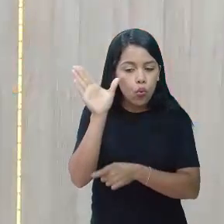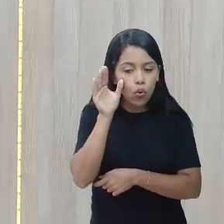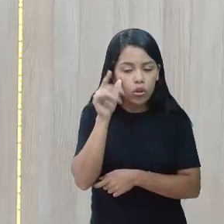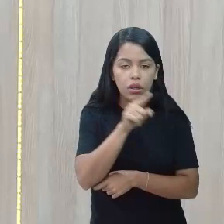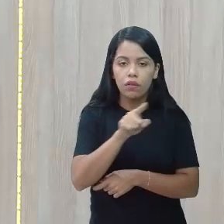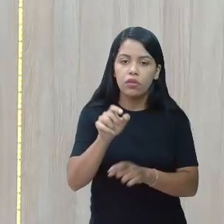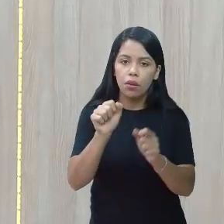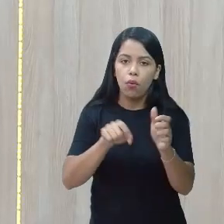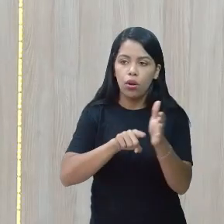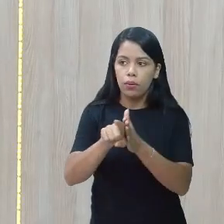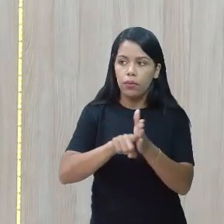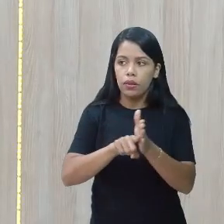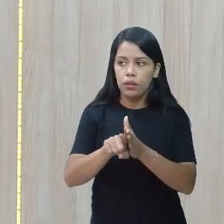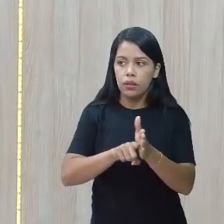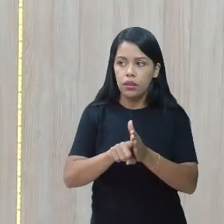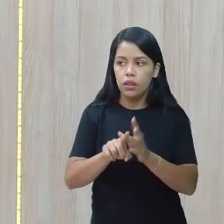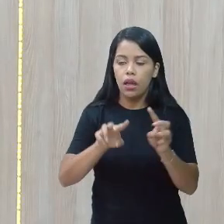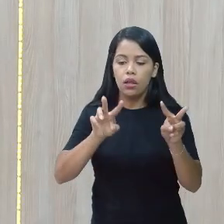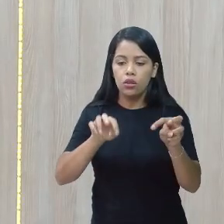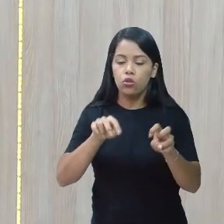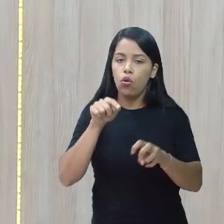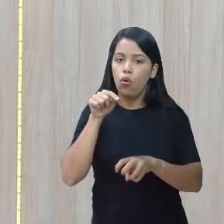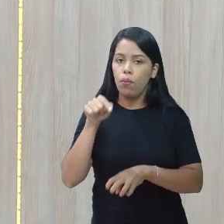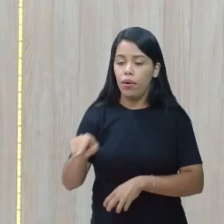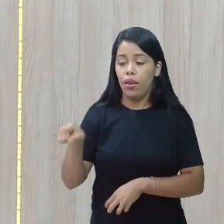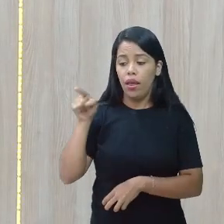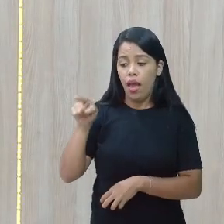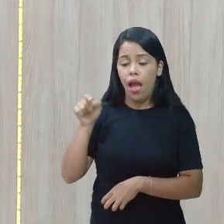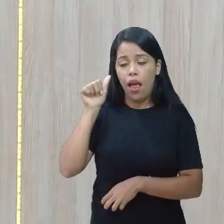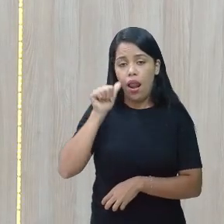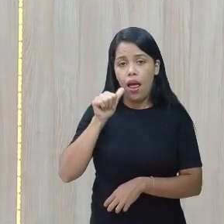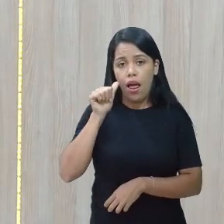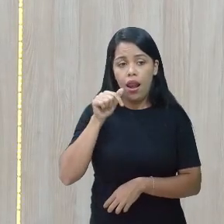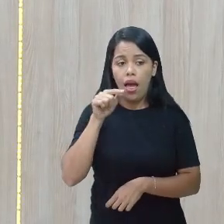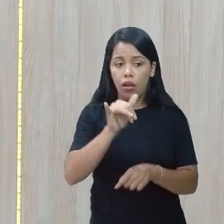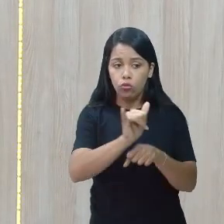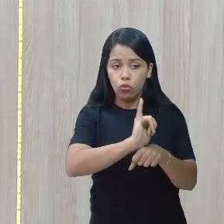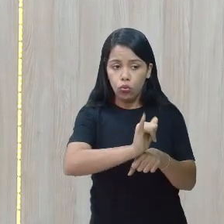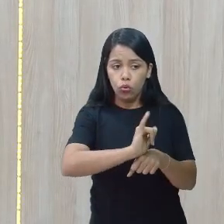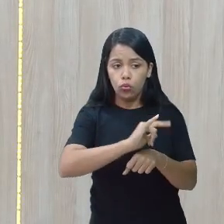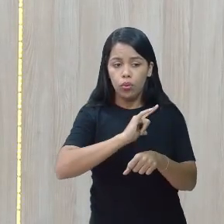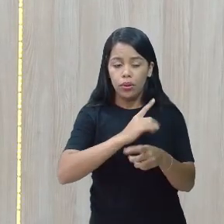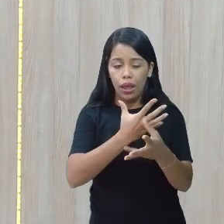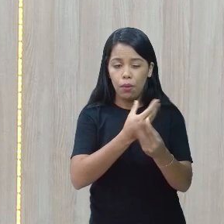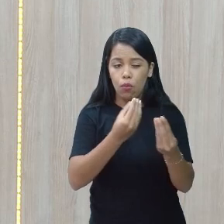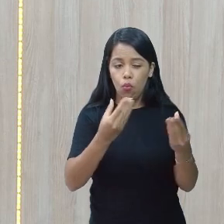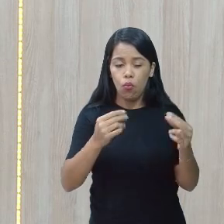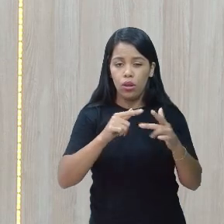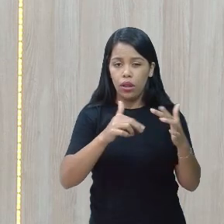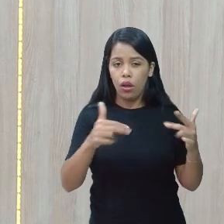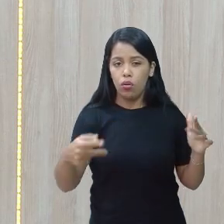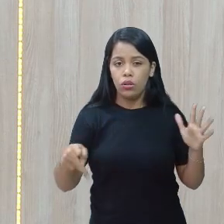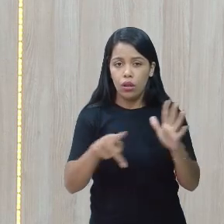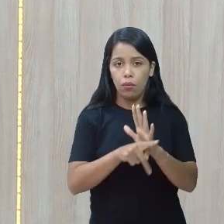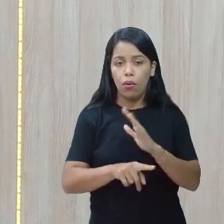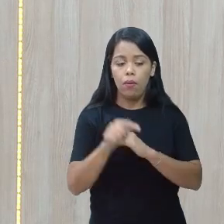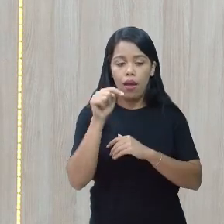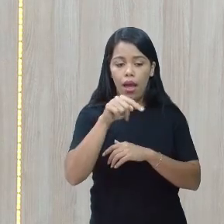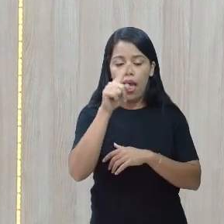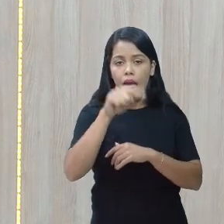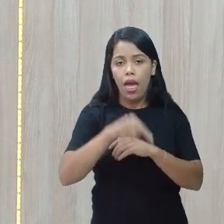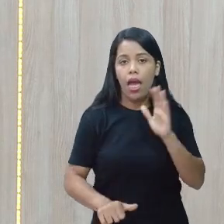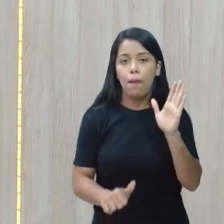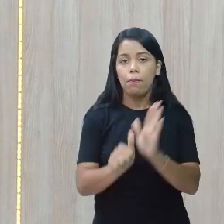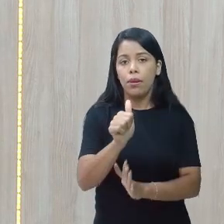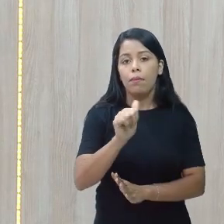pesquisar sobre ela no YouTube. Tem muito material. Ela é a primeira